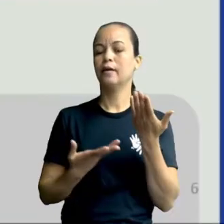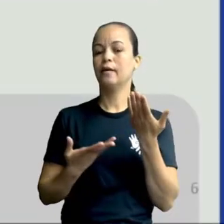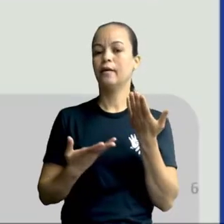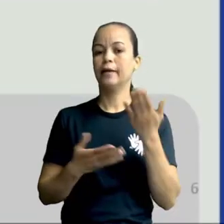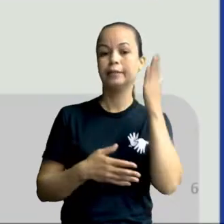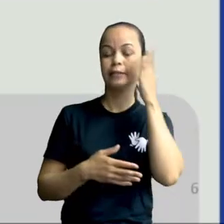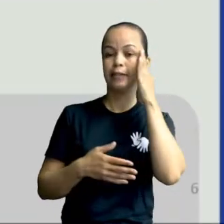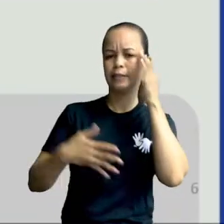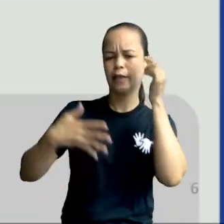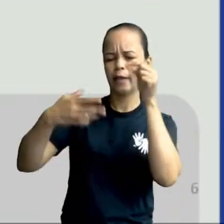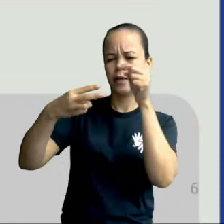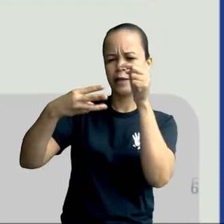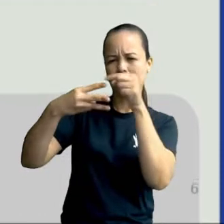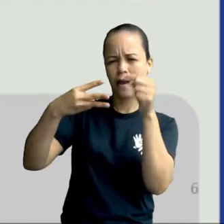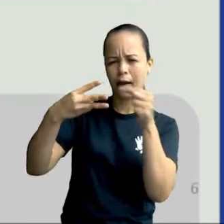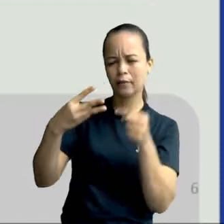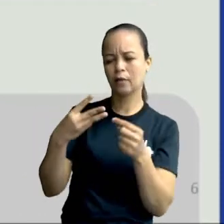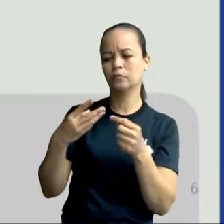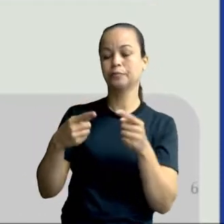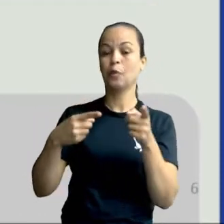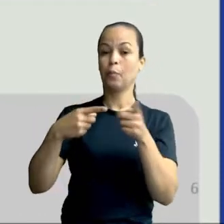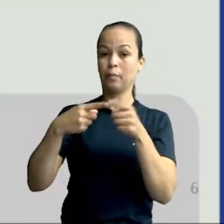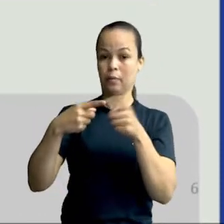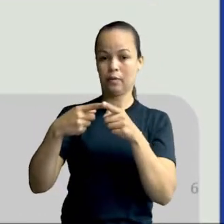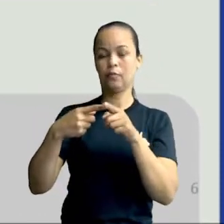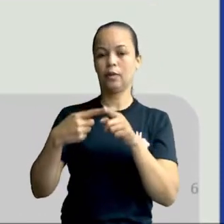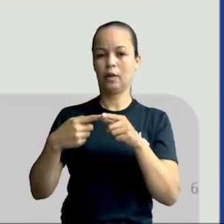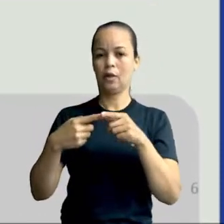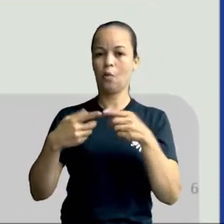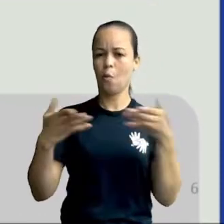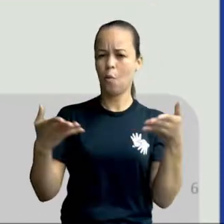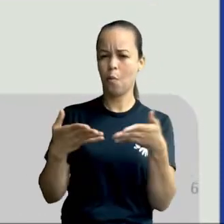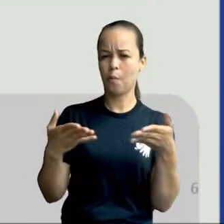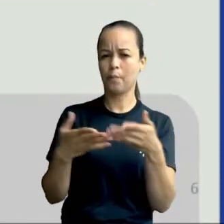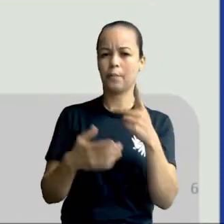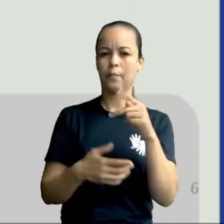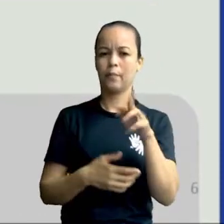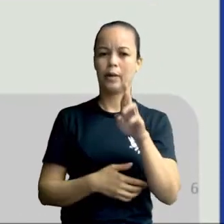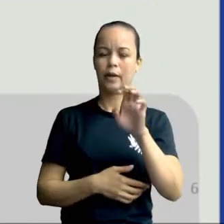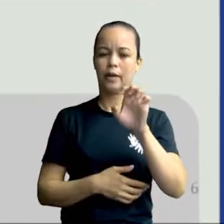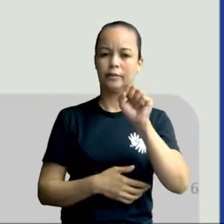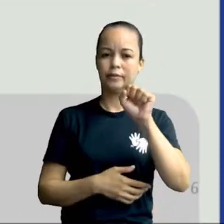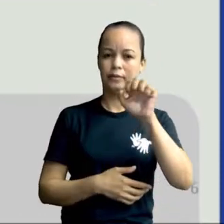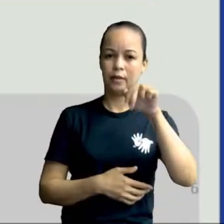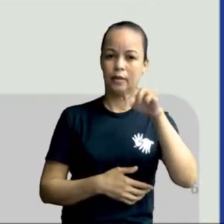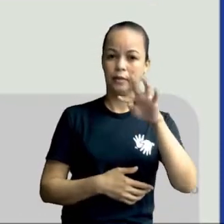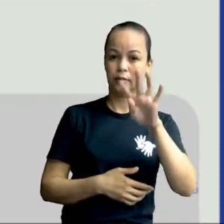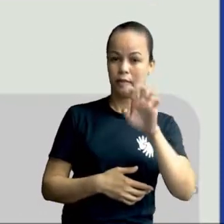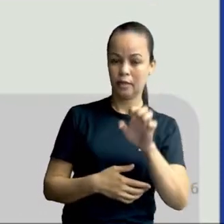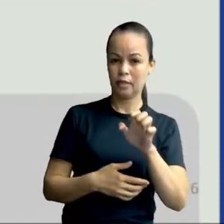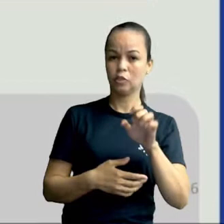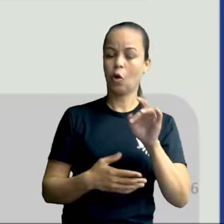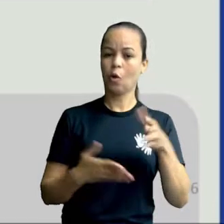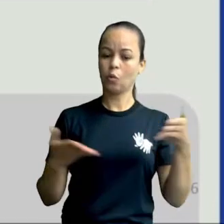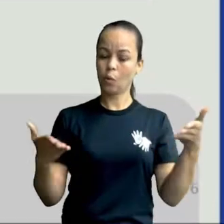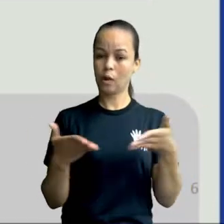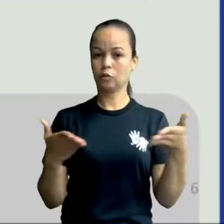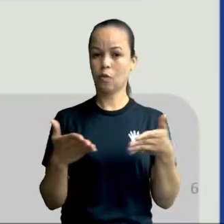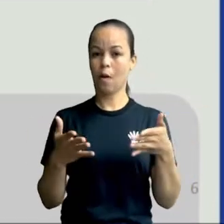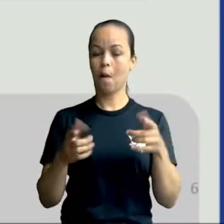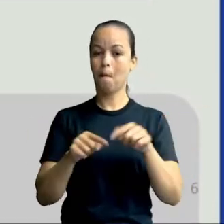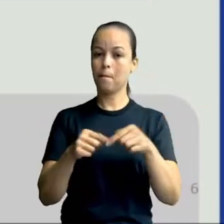né? Primeiro deles, o presente. Ele não só indica o momento atual,